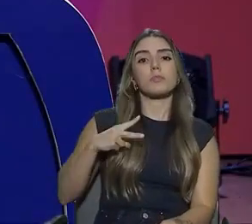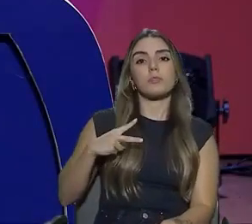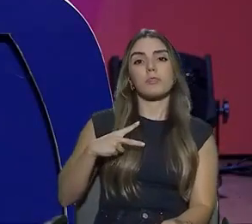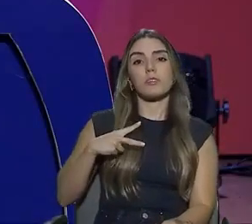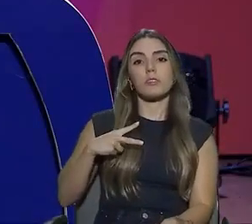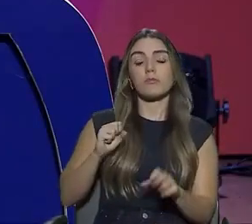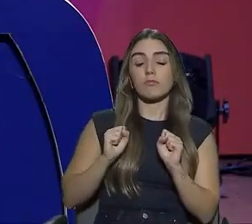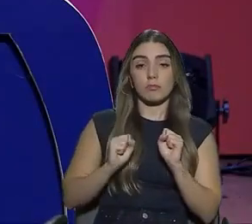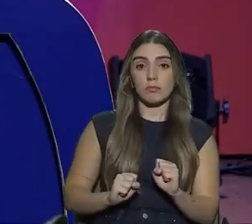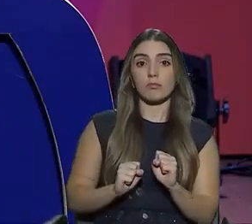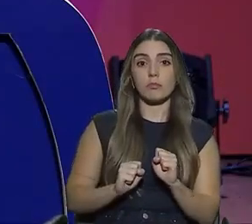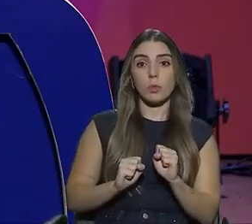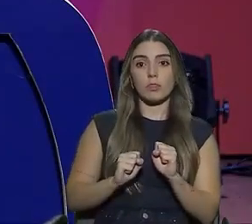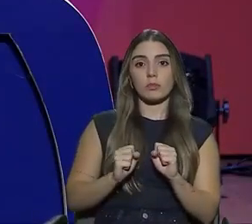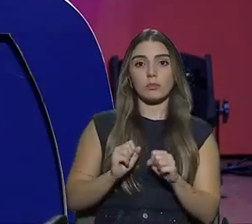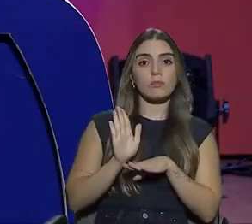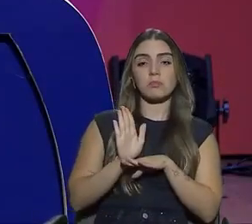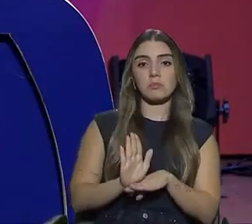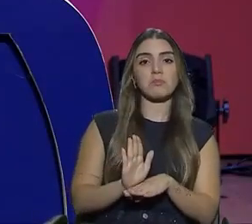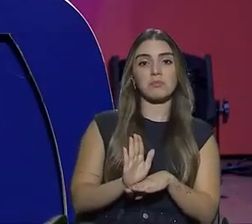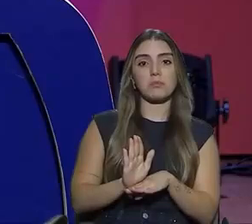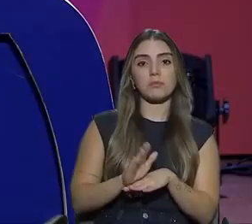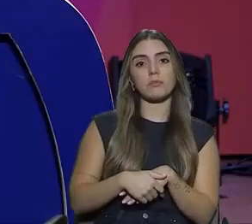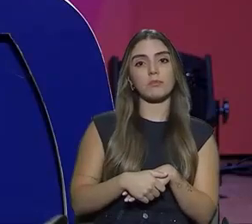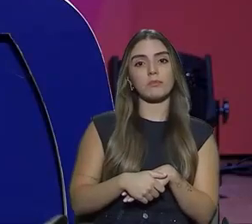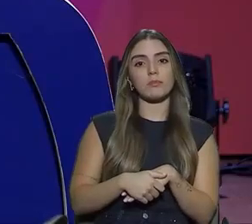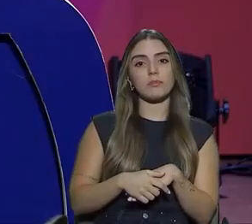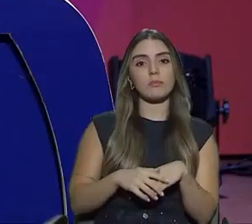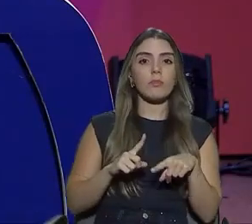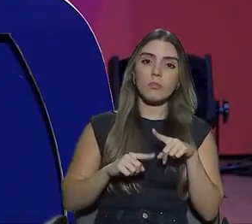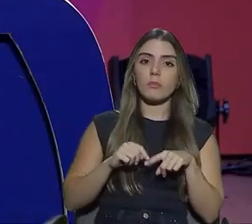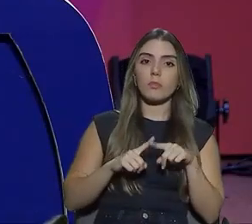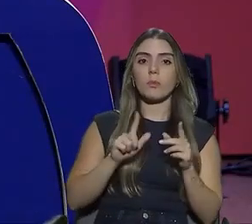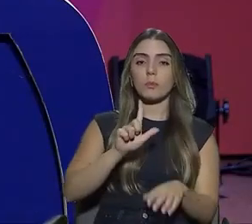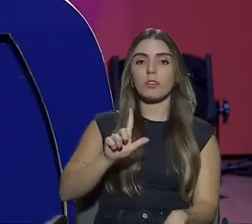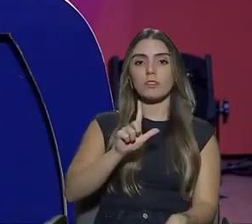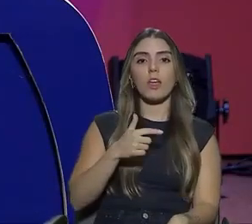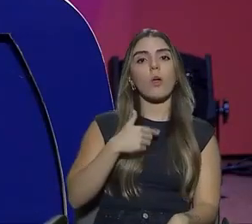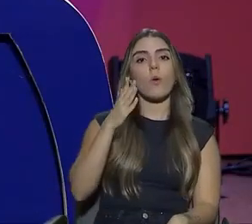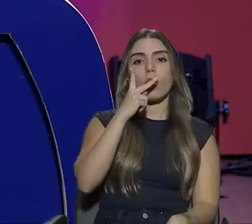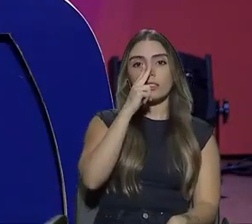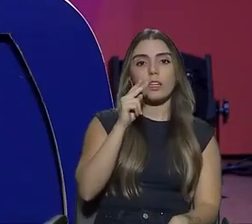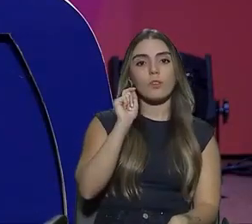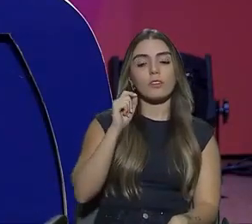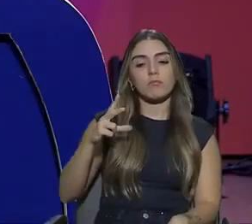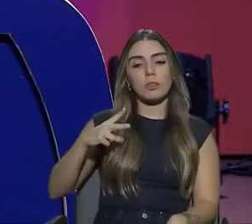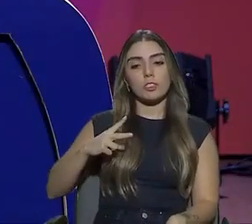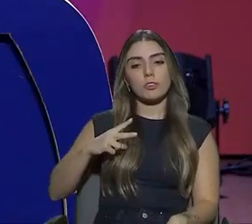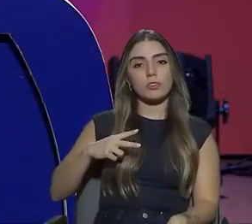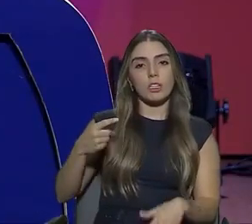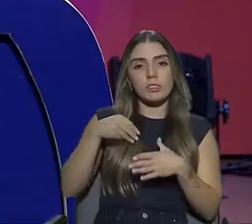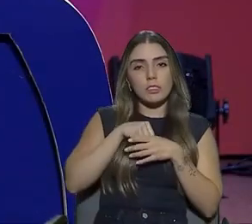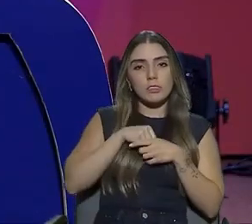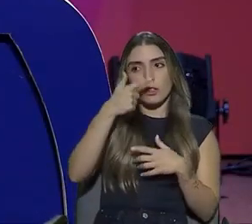servir como matéria literária. Eu sempre achava que o interior dos outros, né, as particularidades dos outros, e esses